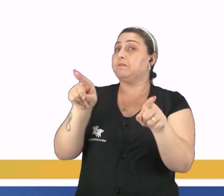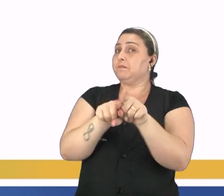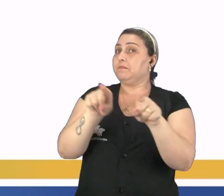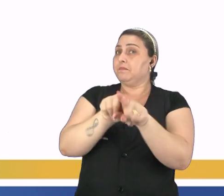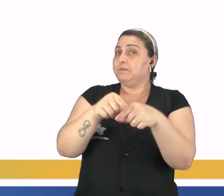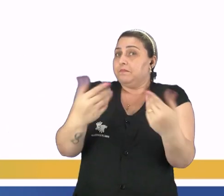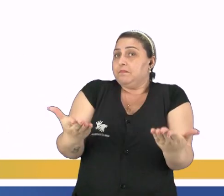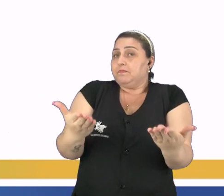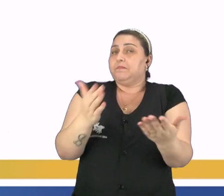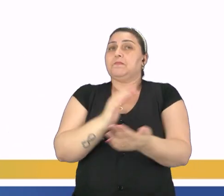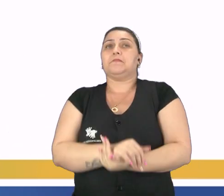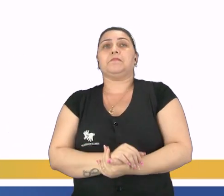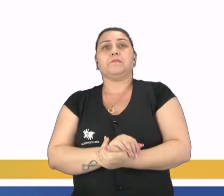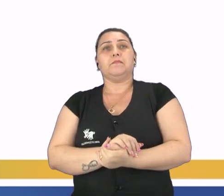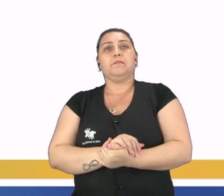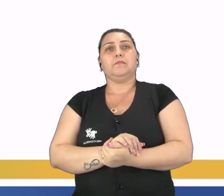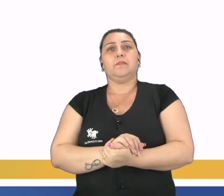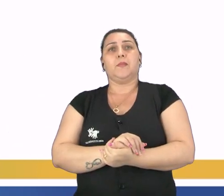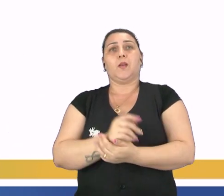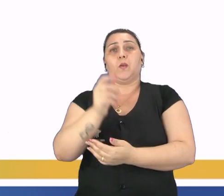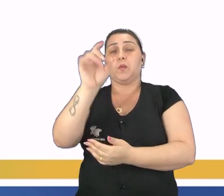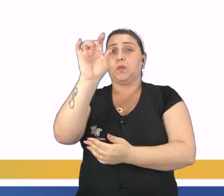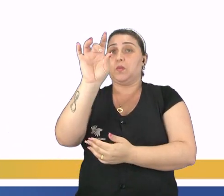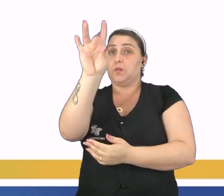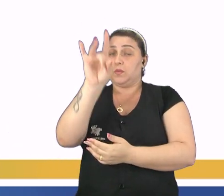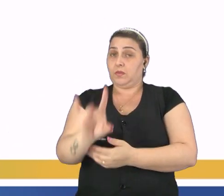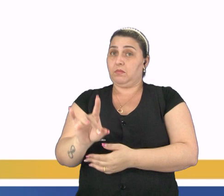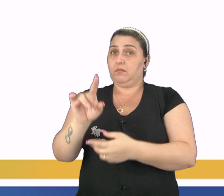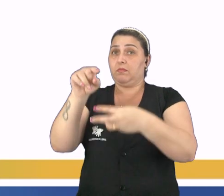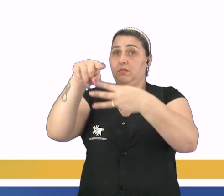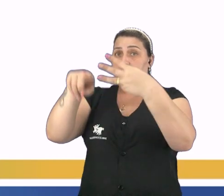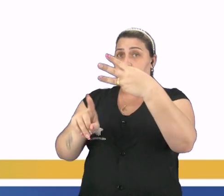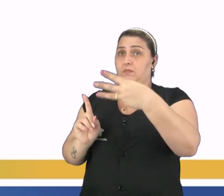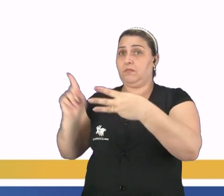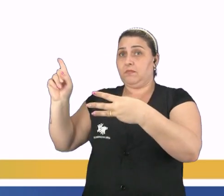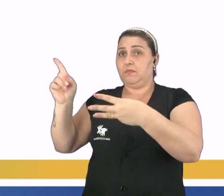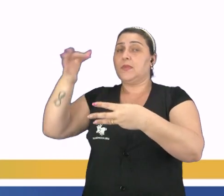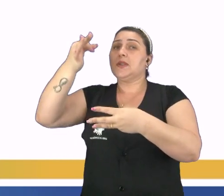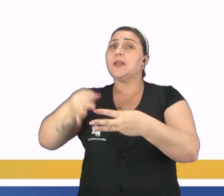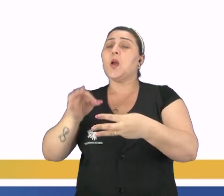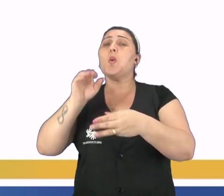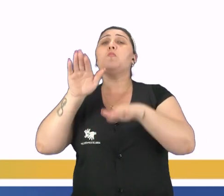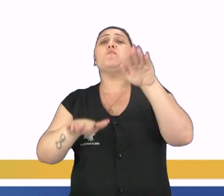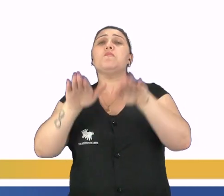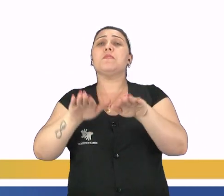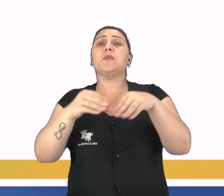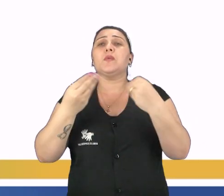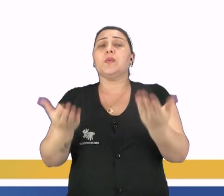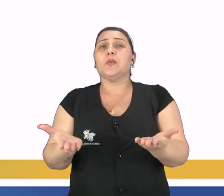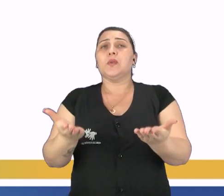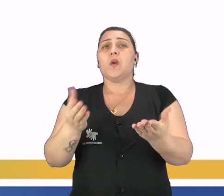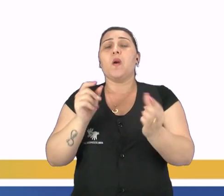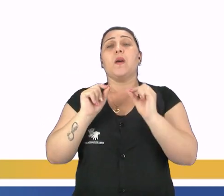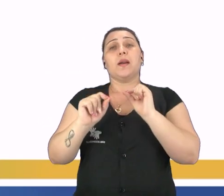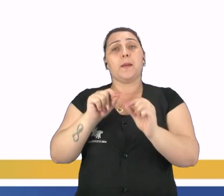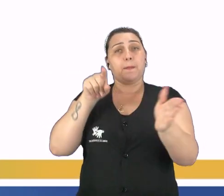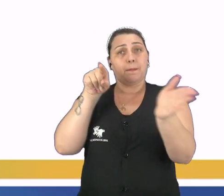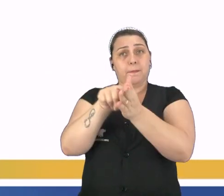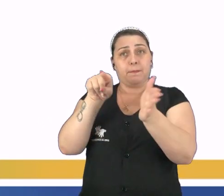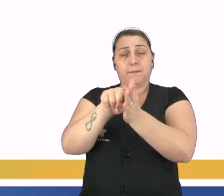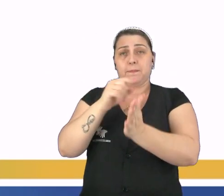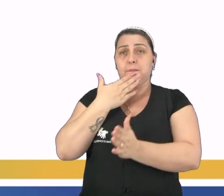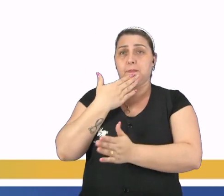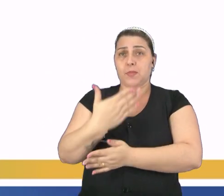igual a 0,05. Qualquer uma das três maneiras estão corretas. O que vai depender? Vai depender o que a sua questão está